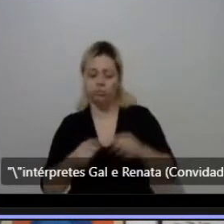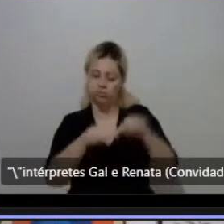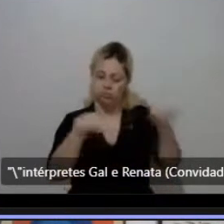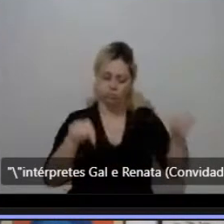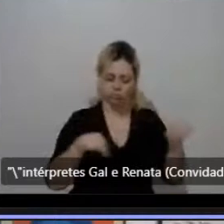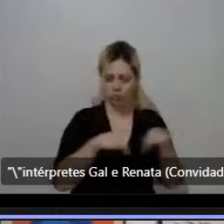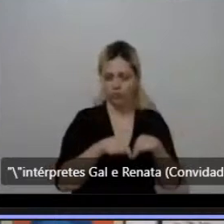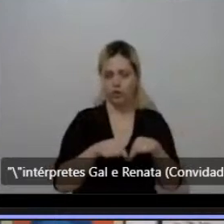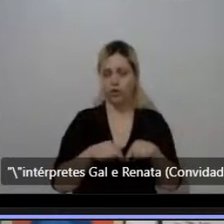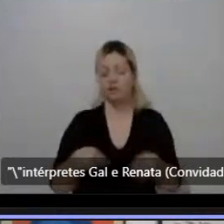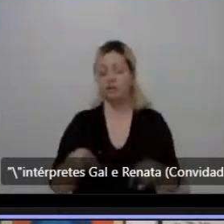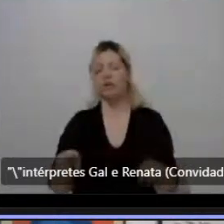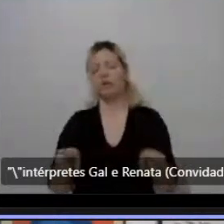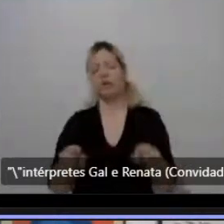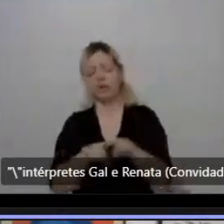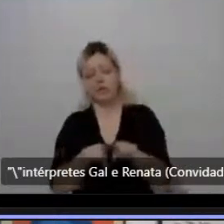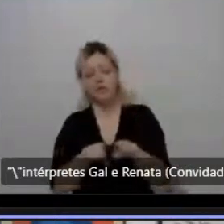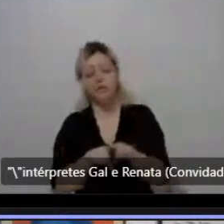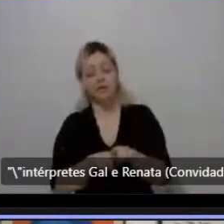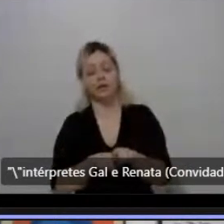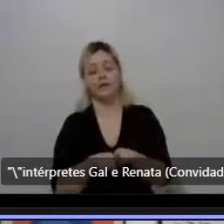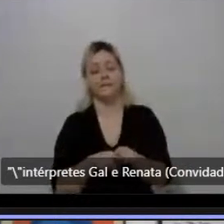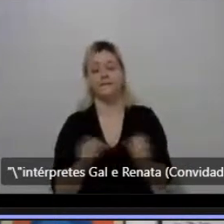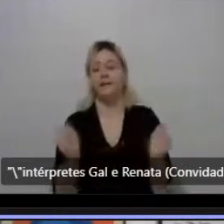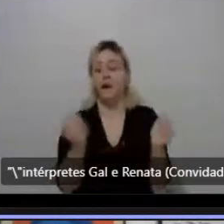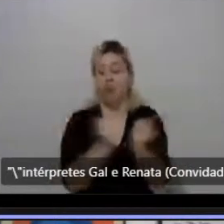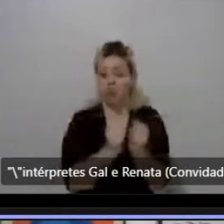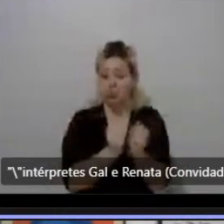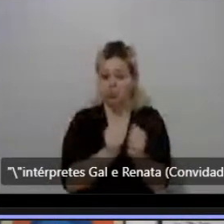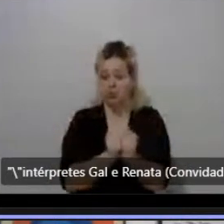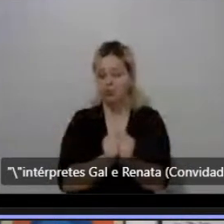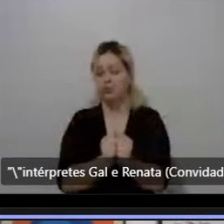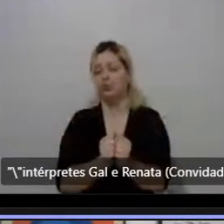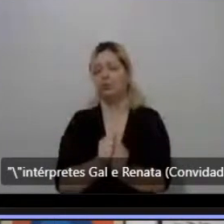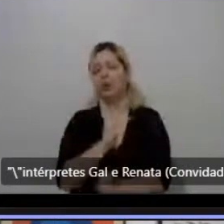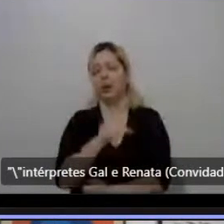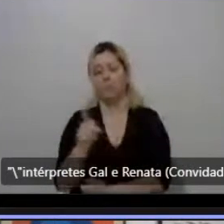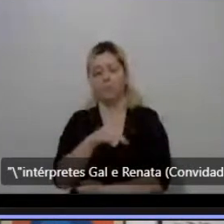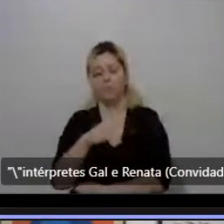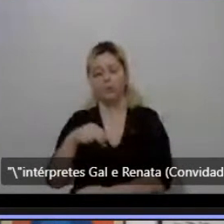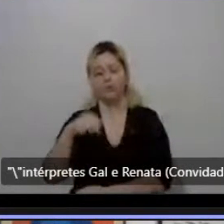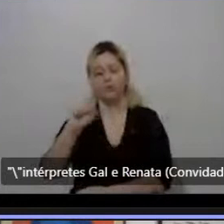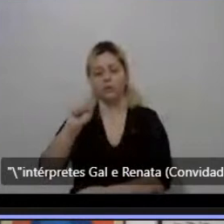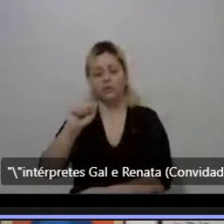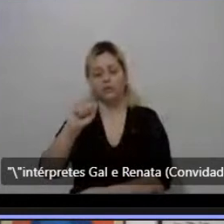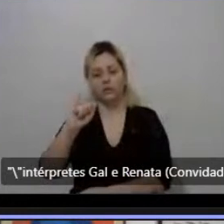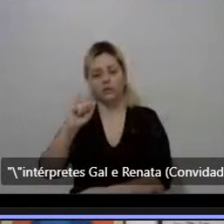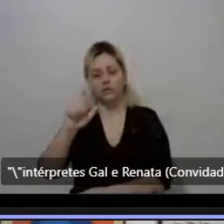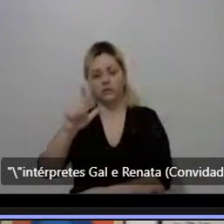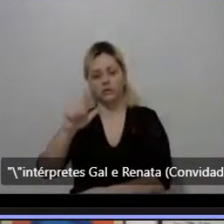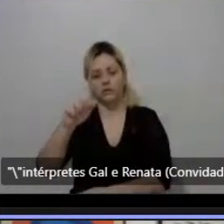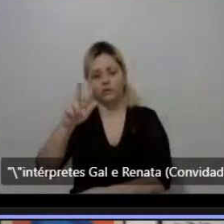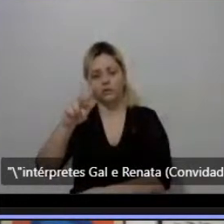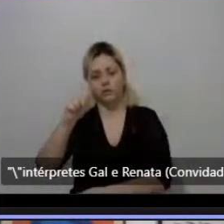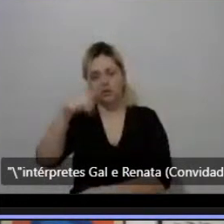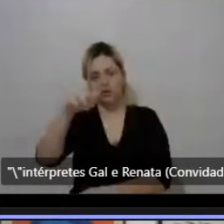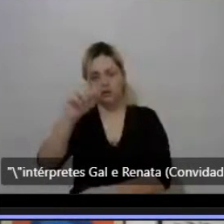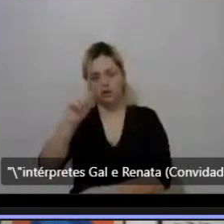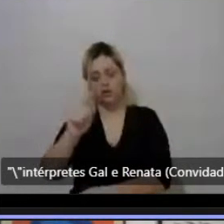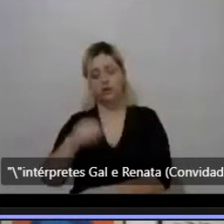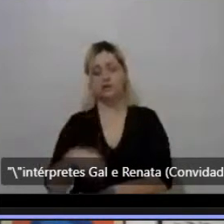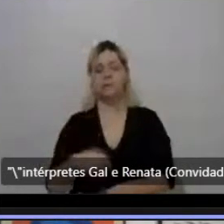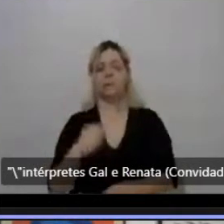E, ao mesmo tempo, né, e aí eu trouxe uma autora que é a Maristela Svampa, que ela vai também, né, discutir isso, ao mesmo tempo que